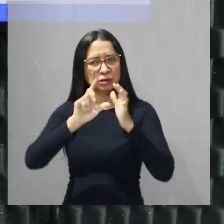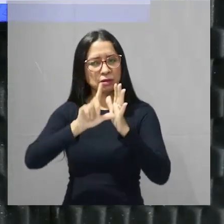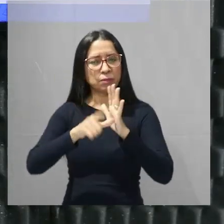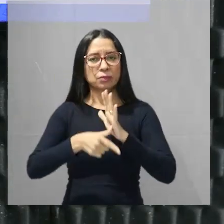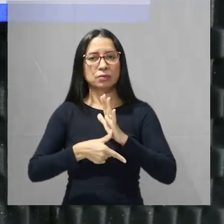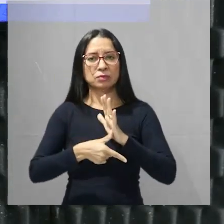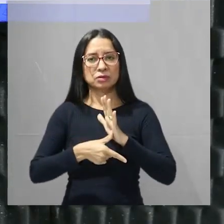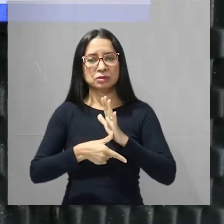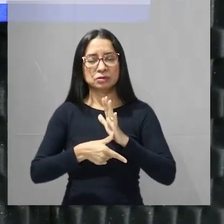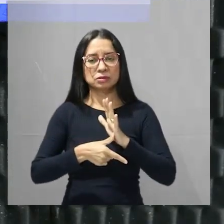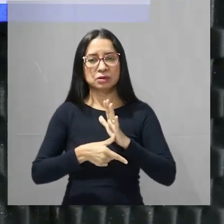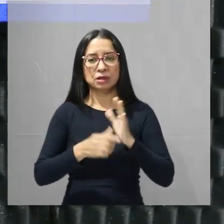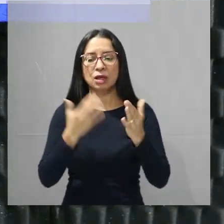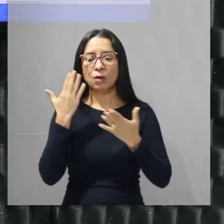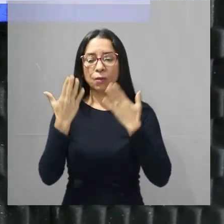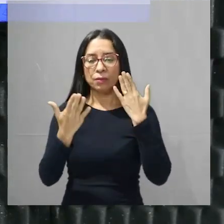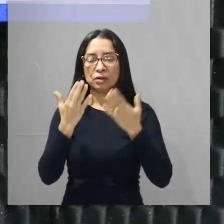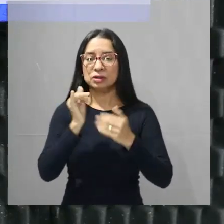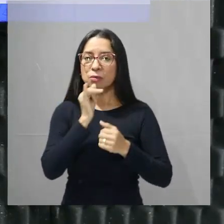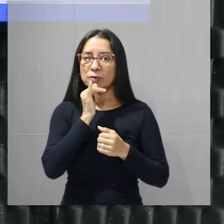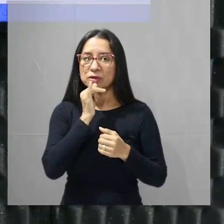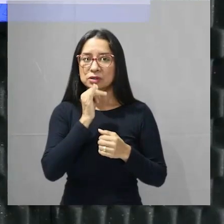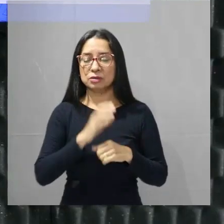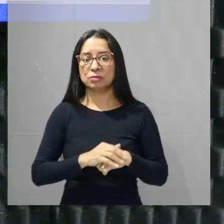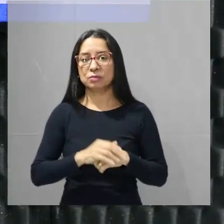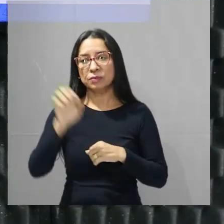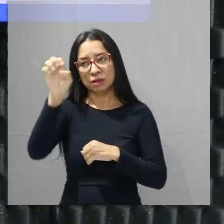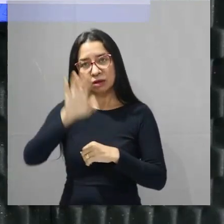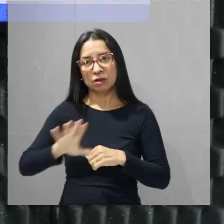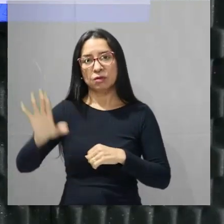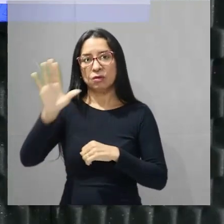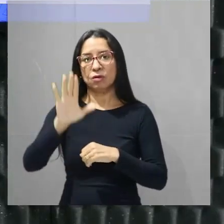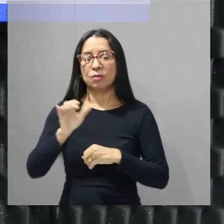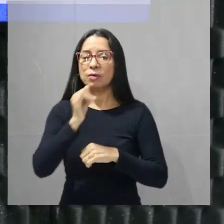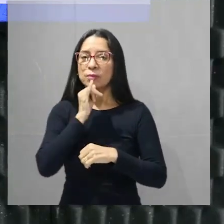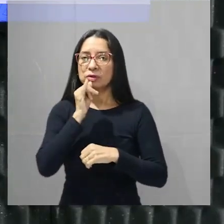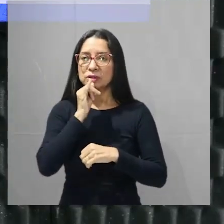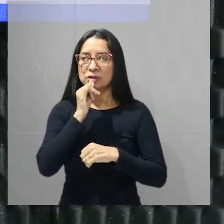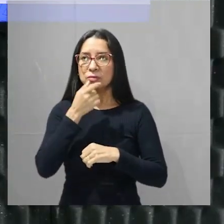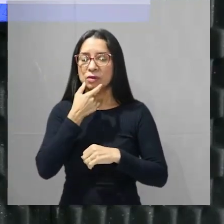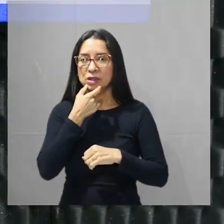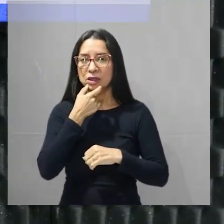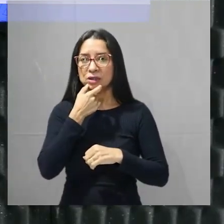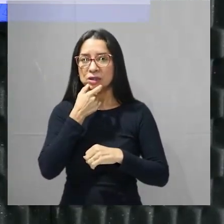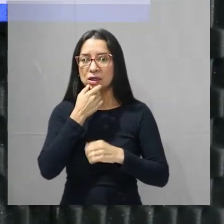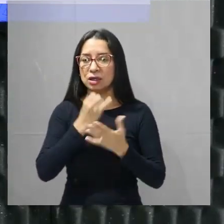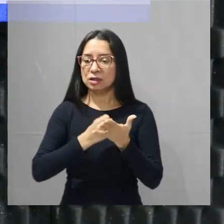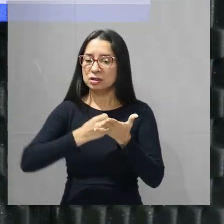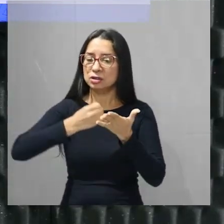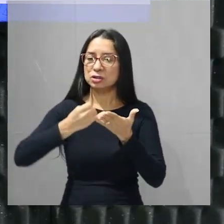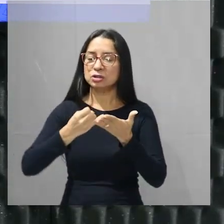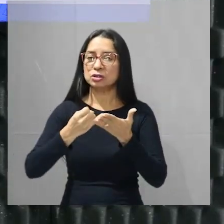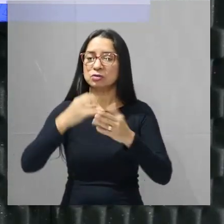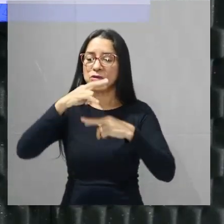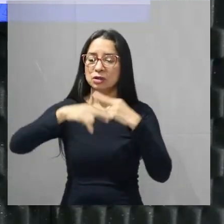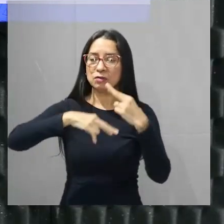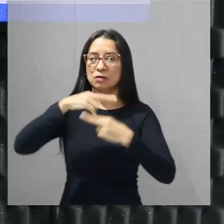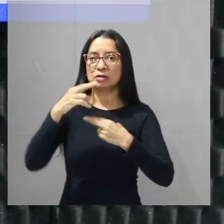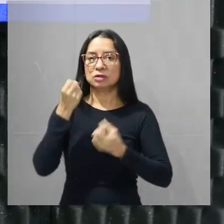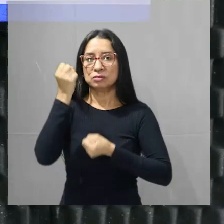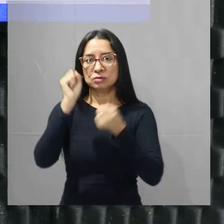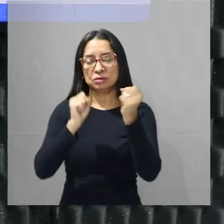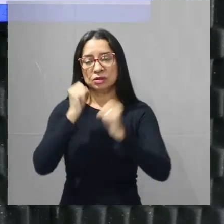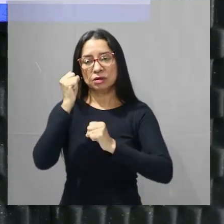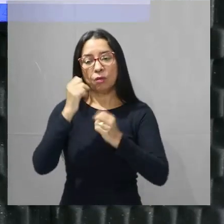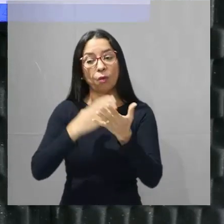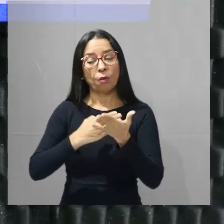tá? Só a nível de comparação, a Europa, por exemplo, a Inglaterra, que deu início às revoluções industriais, começa a se industrializar